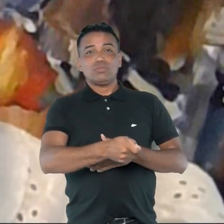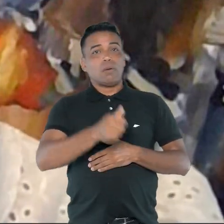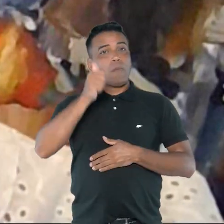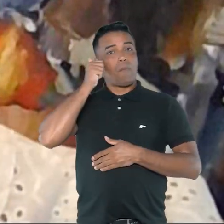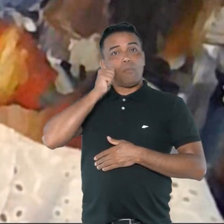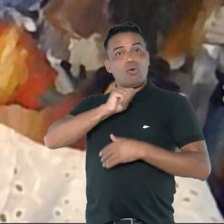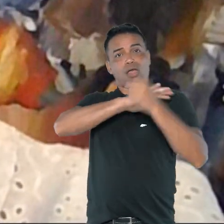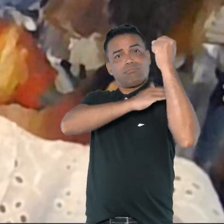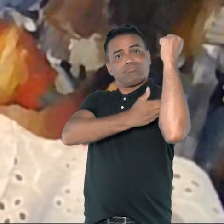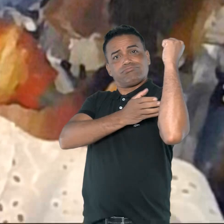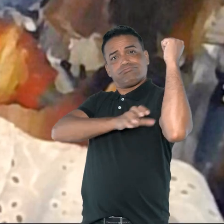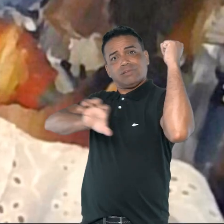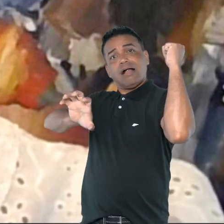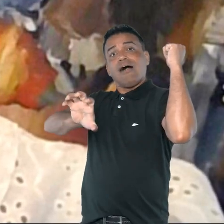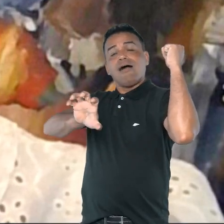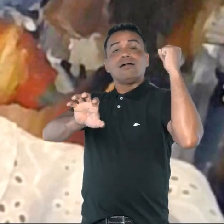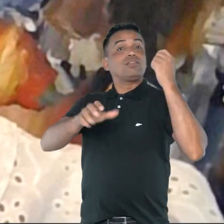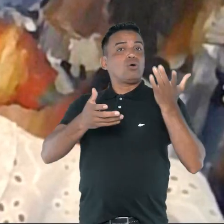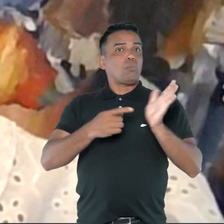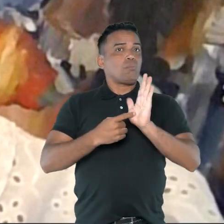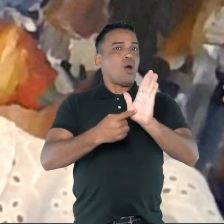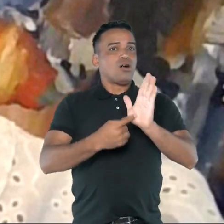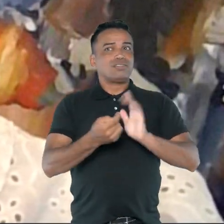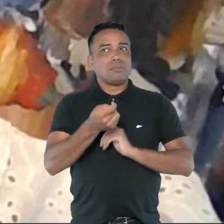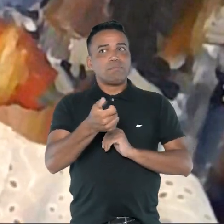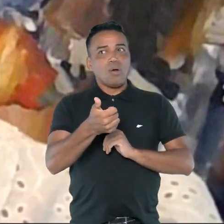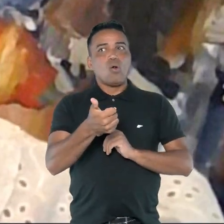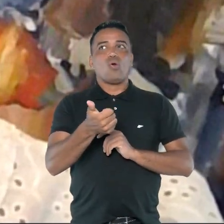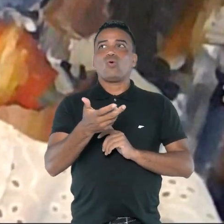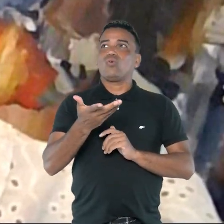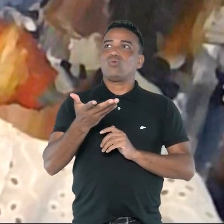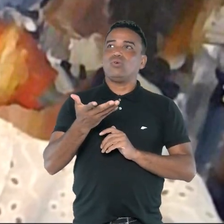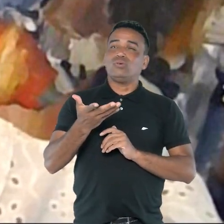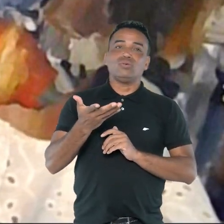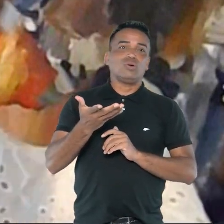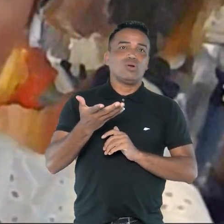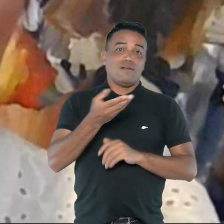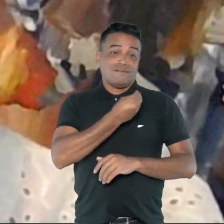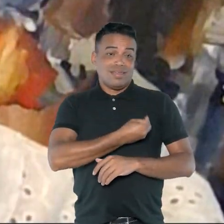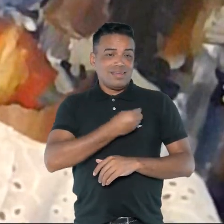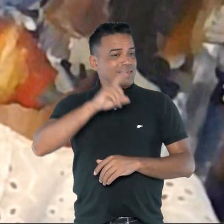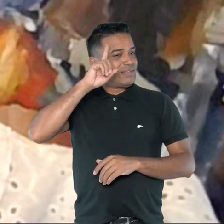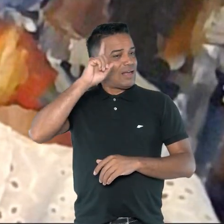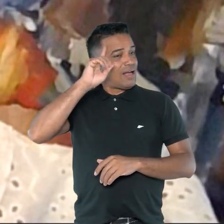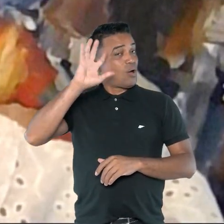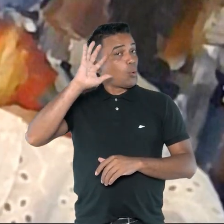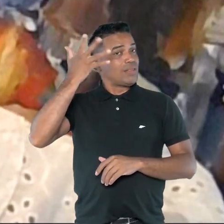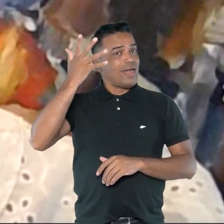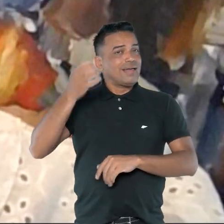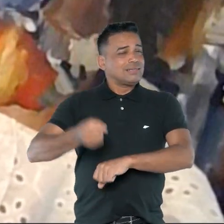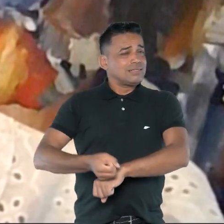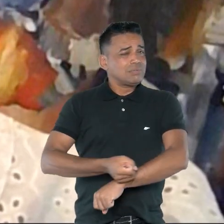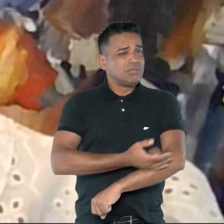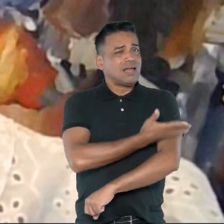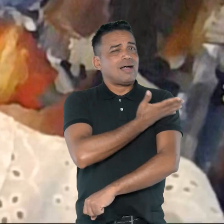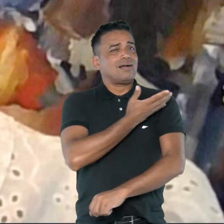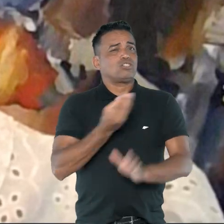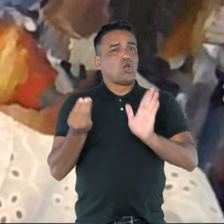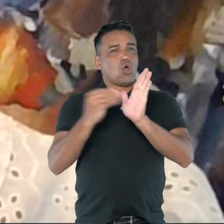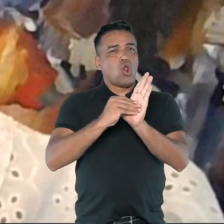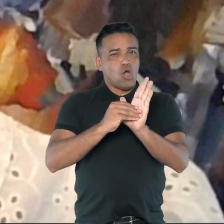machismo e feminismo, mas, assim, eu acho que quando a gente aborda de uma forma um pouco mais cotidiana, sensível,